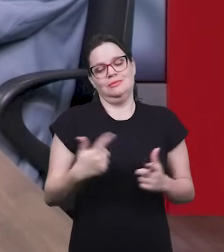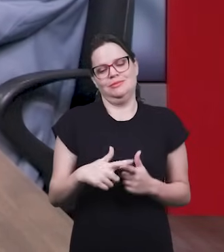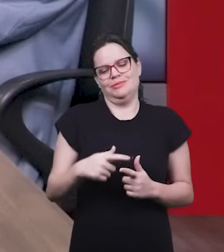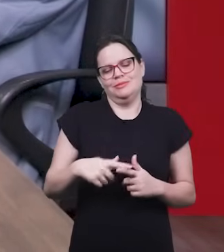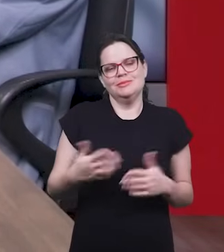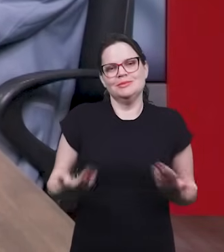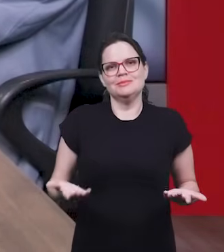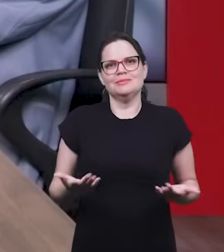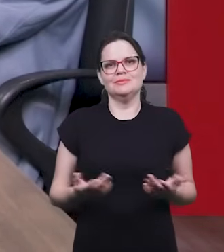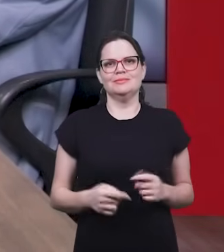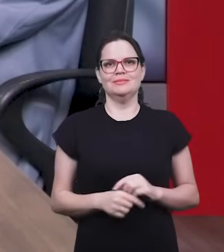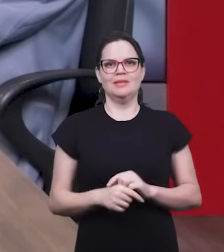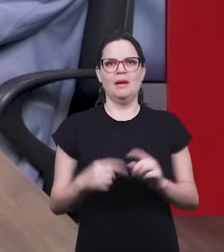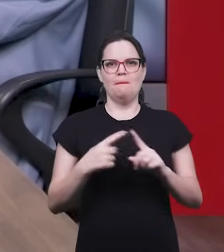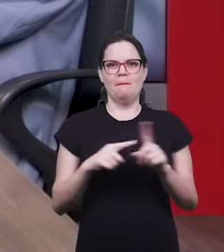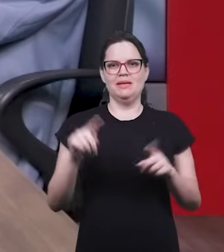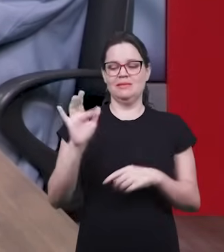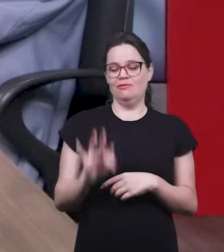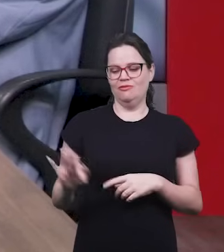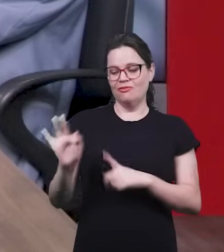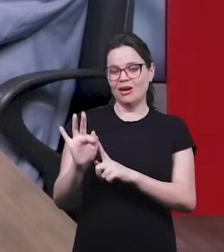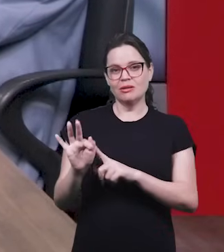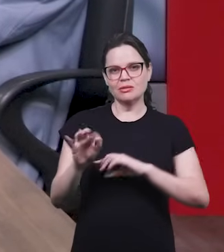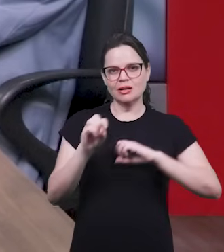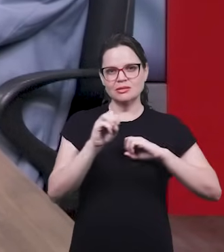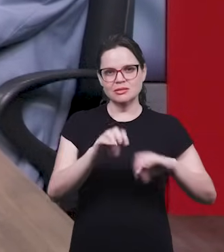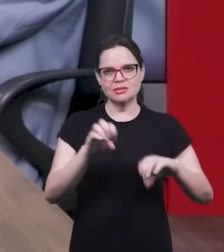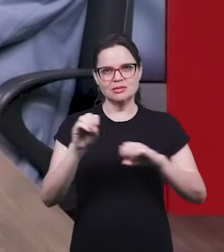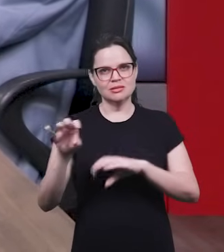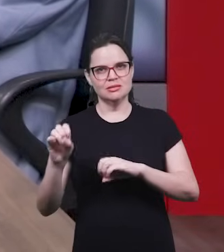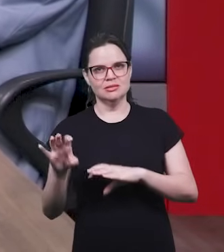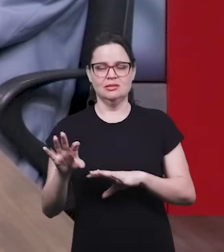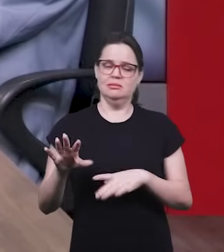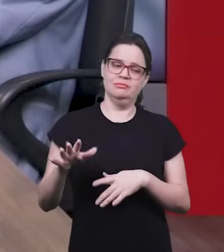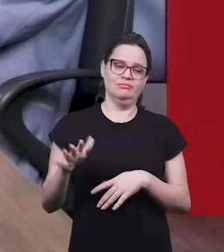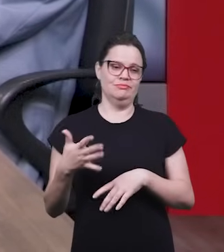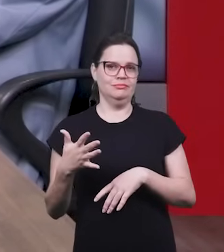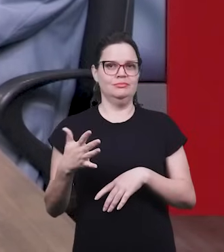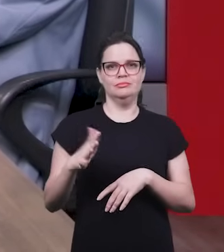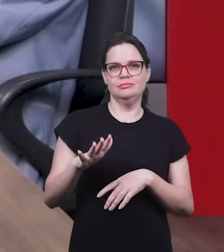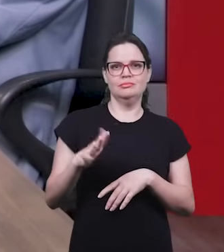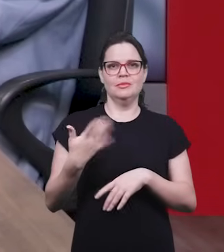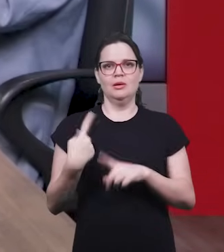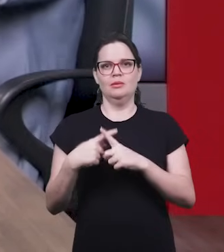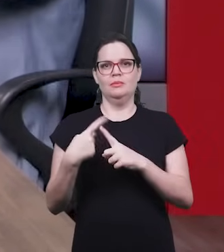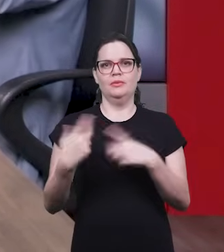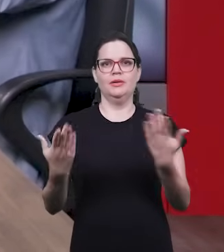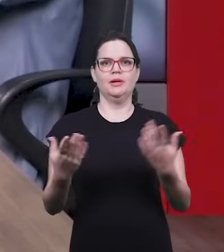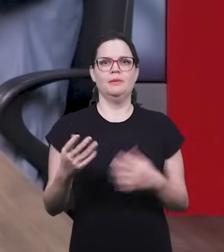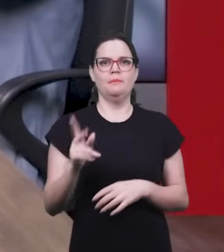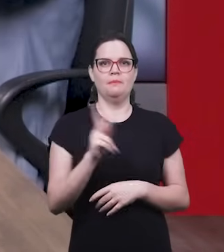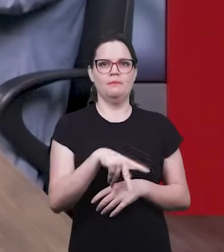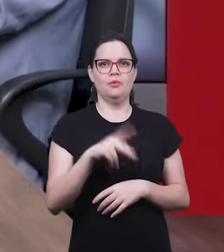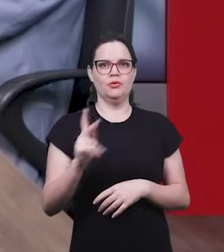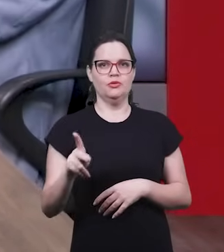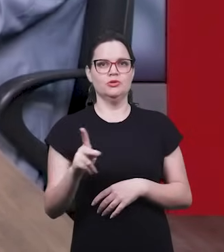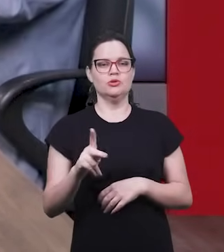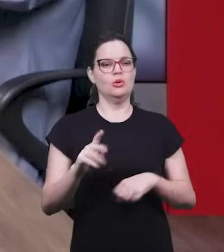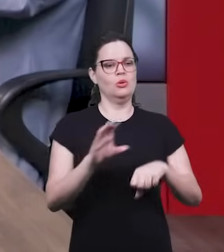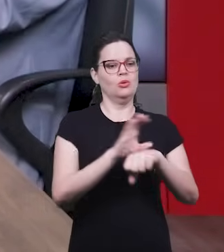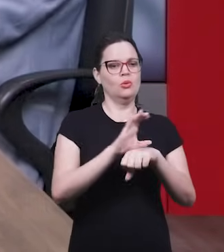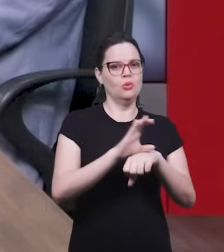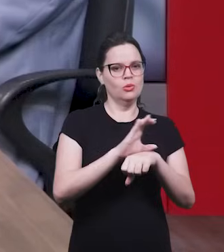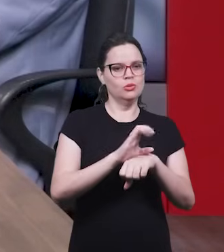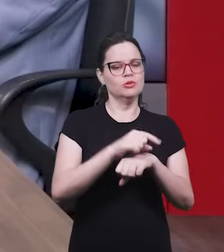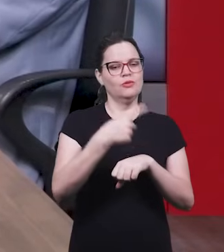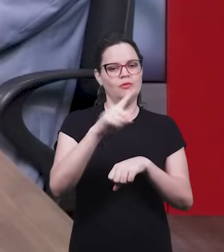A faculdade não está ensinando mais. Ela ensina meio ao professor, né? O professor faz o curso, vem fazer competição